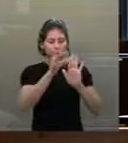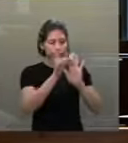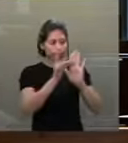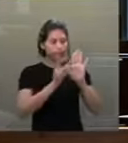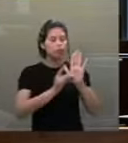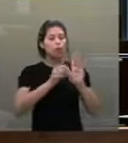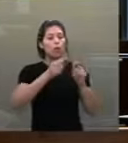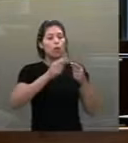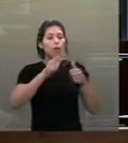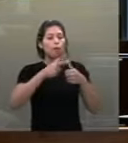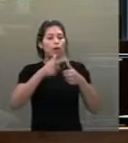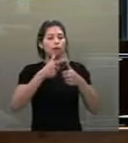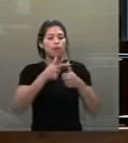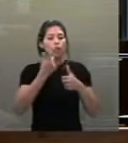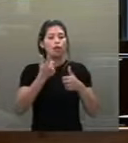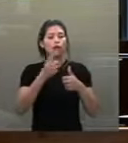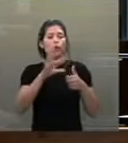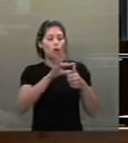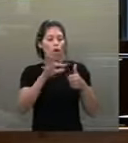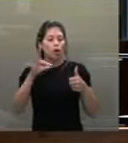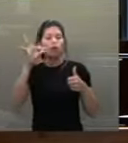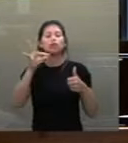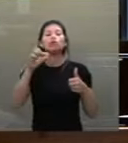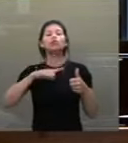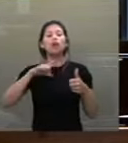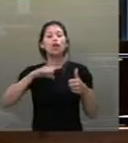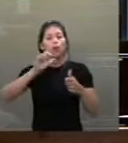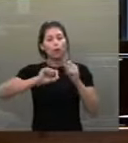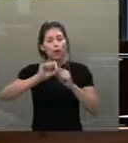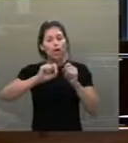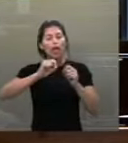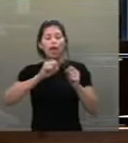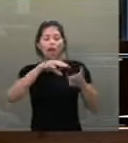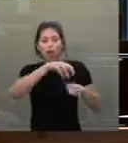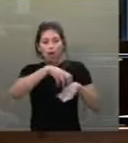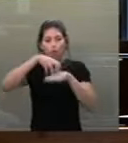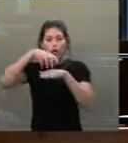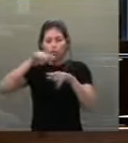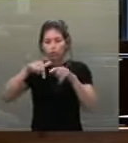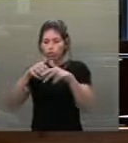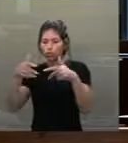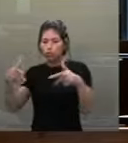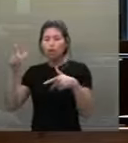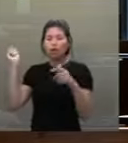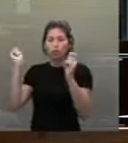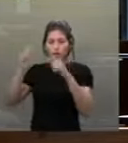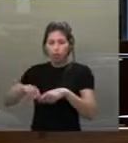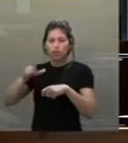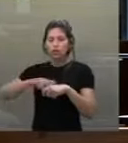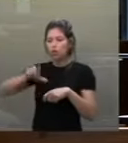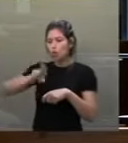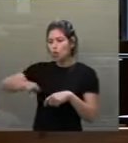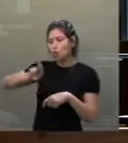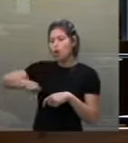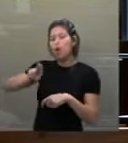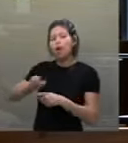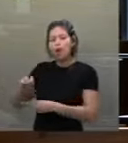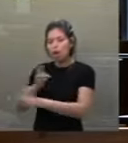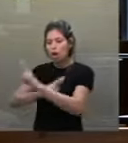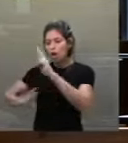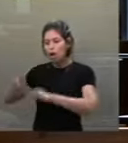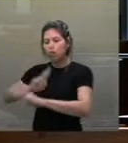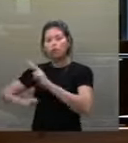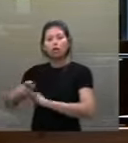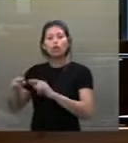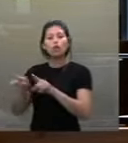primeiro, a retirada da menção expressa ao imposto de exportação, com a possibilidade de utilização de fontes relacionadas